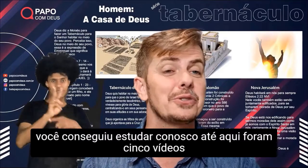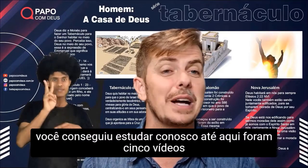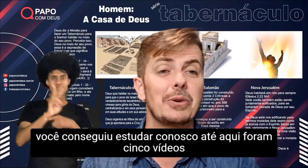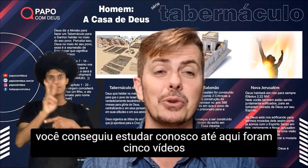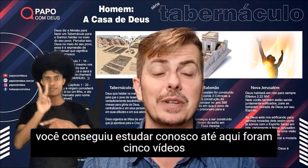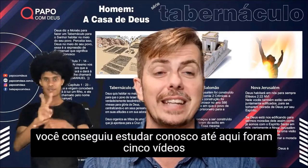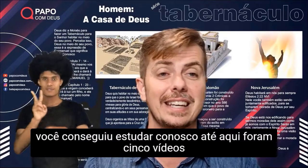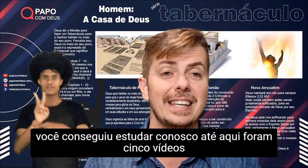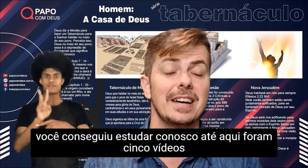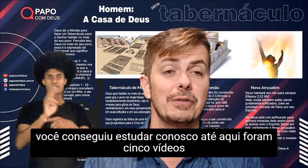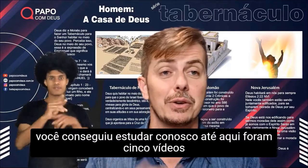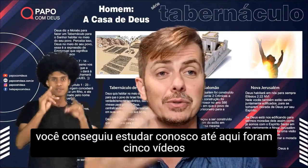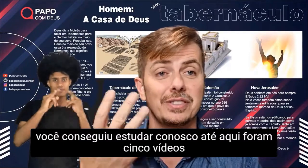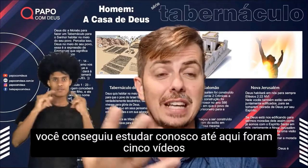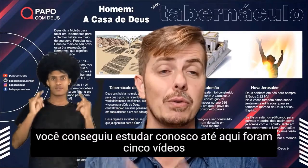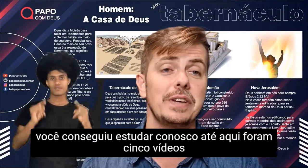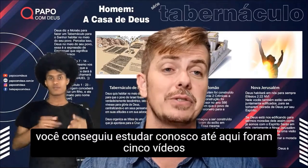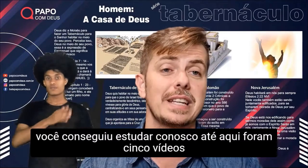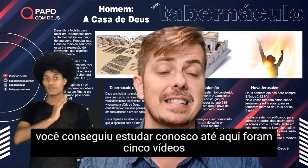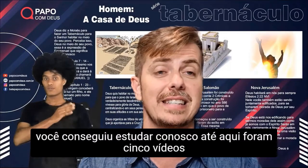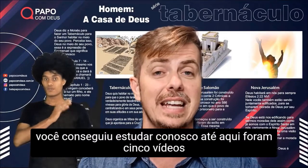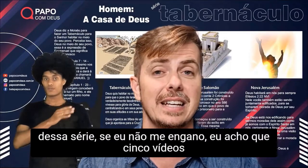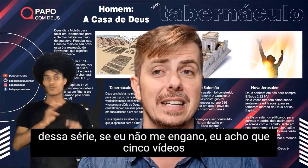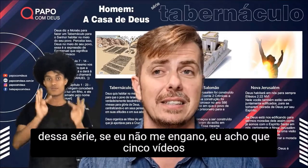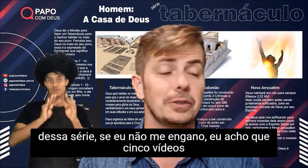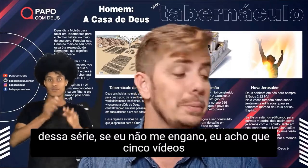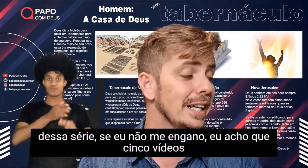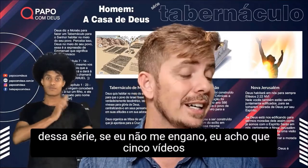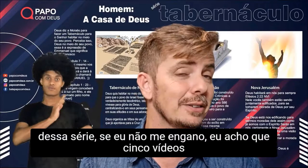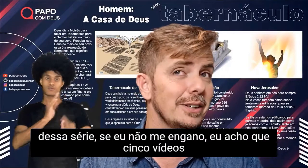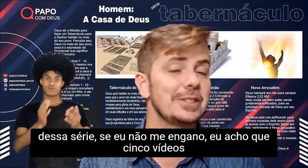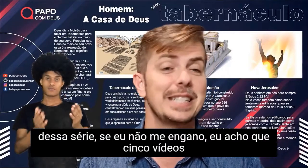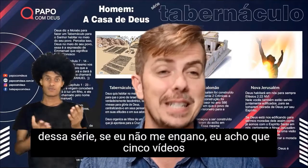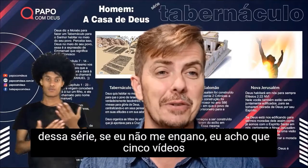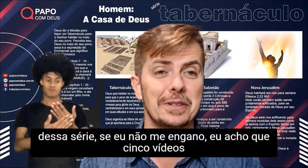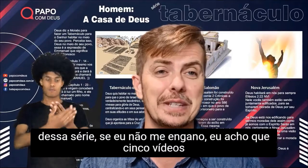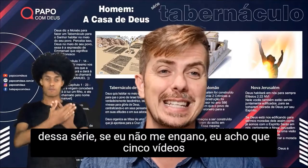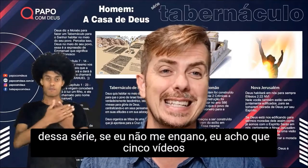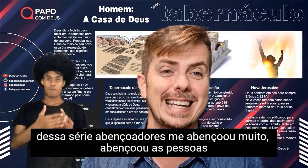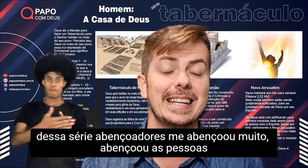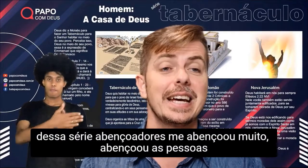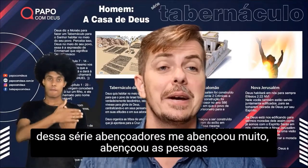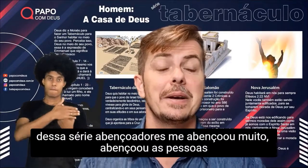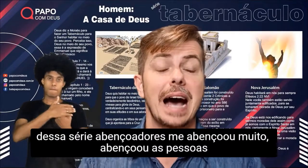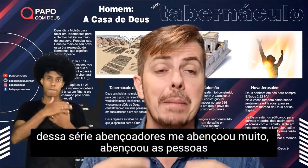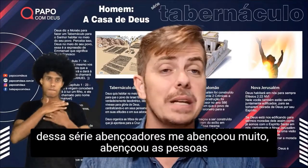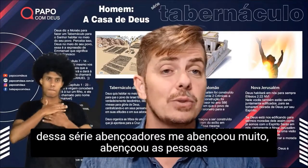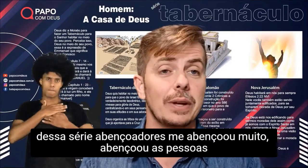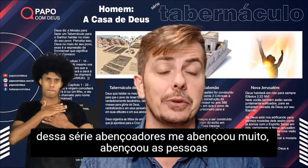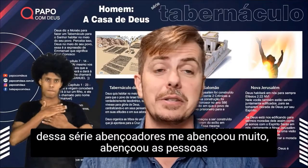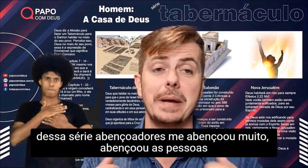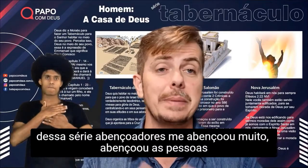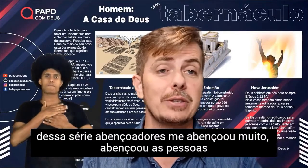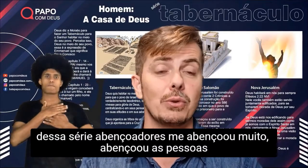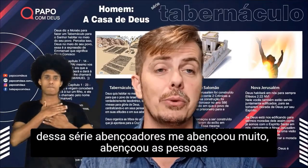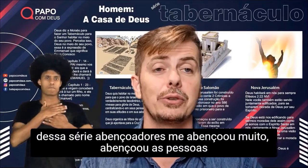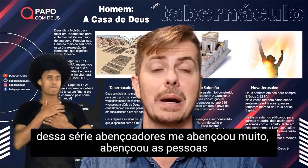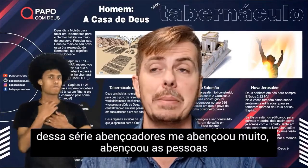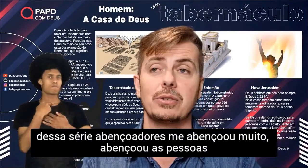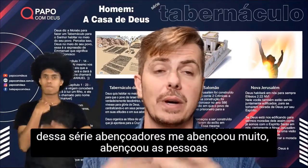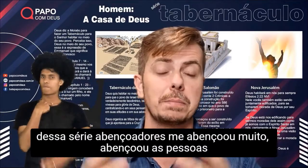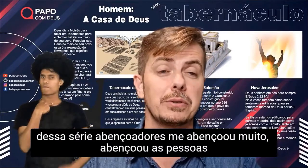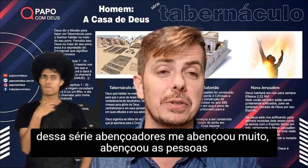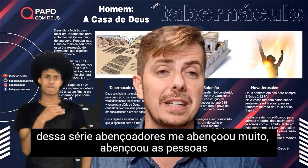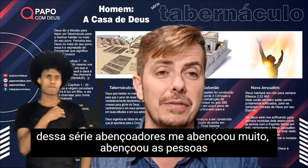você conseguiu estudar conosco até aqui, foram 5 vídeos dessa série, se eu não me engano, eu acho que 5 vídeos dessa série, abençoadores, me abençoou